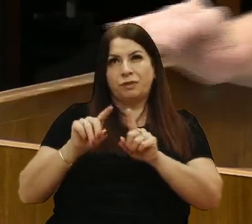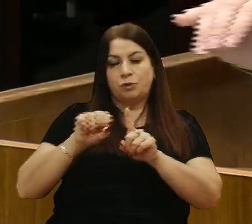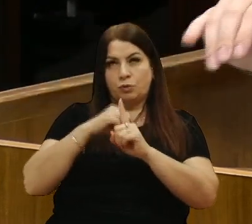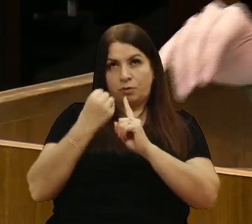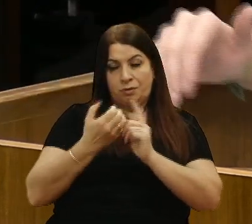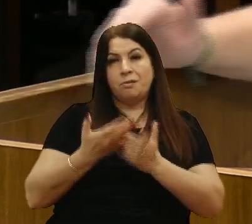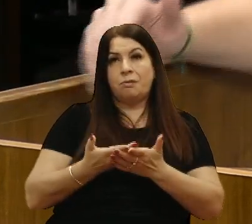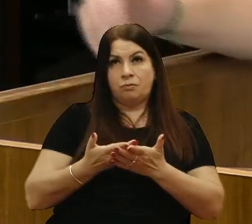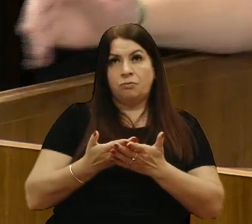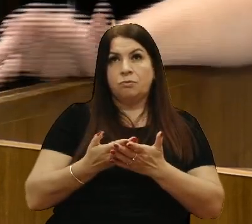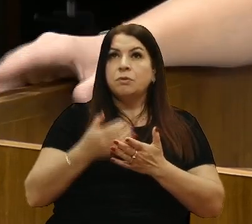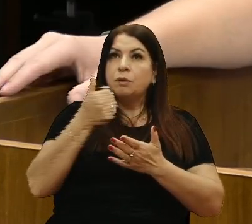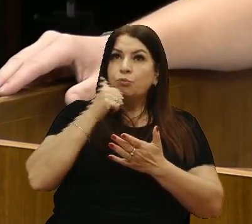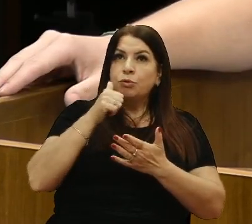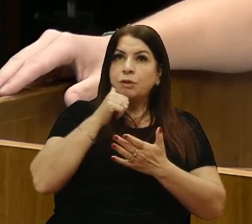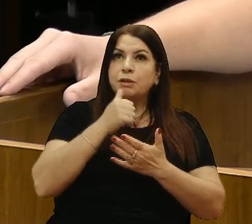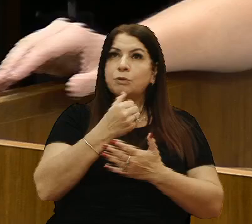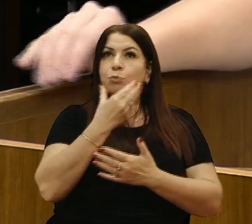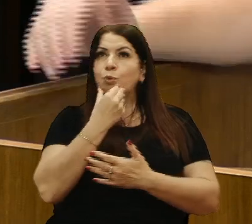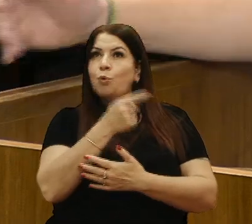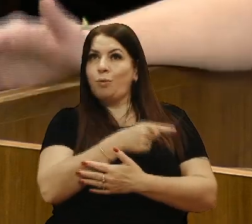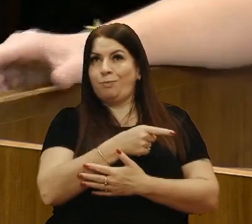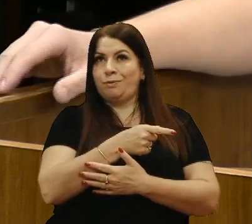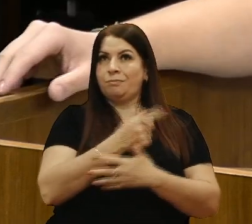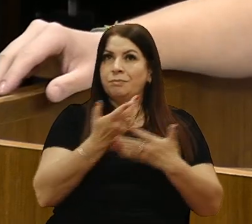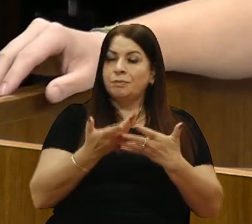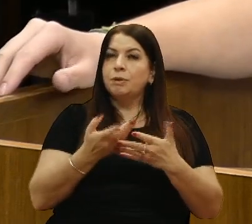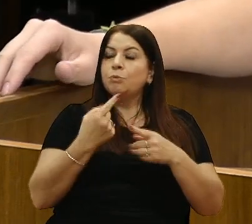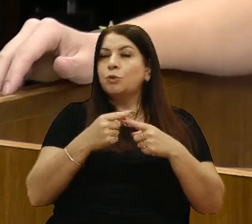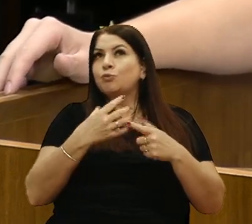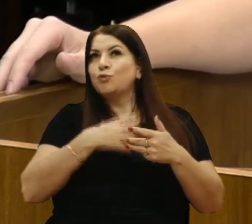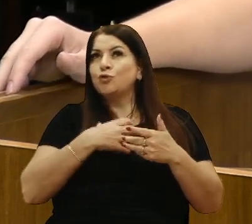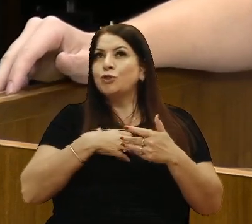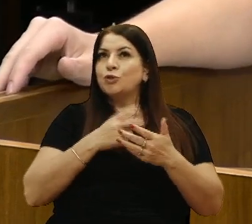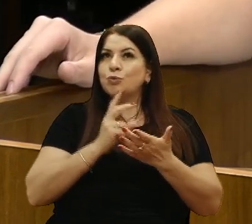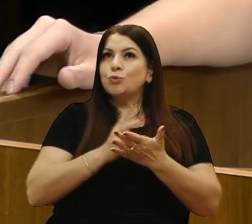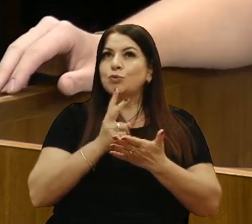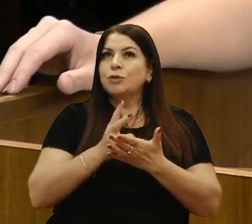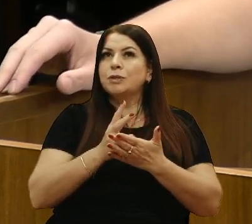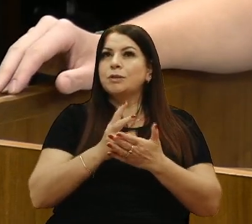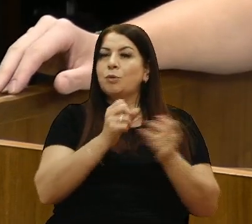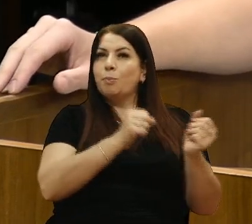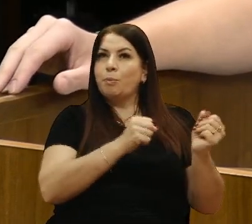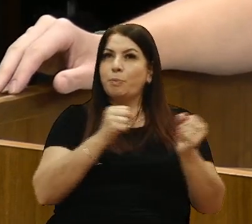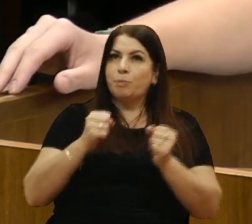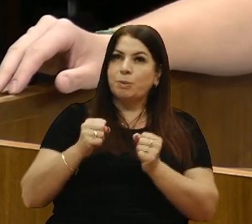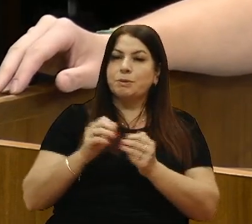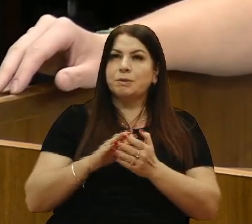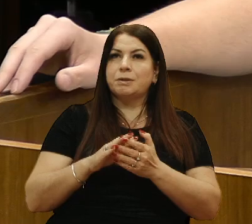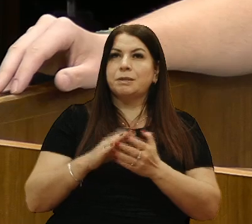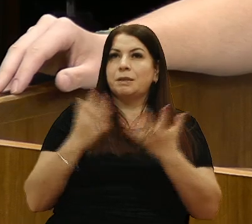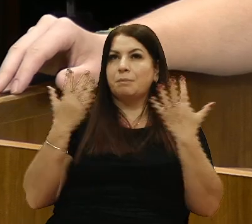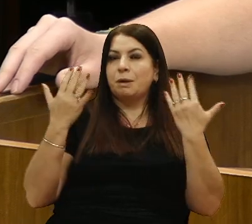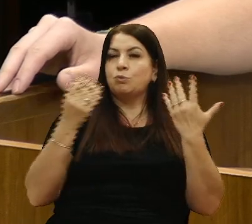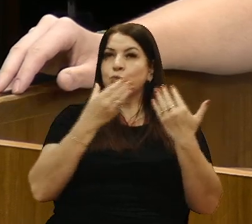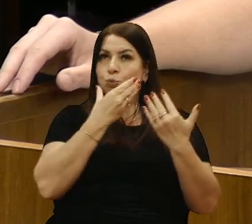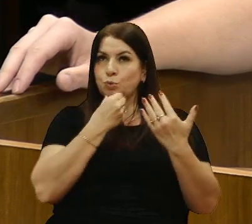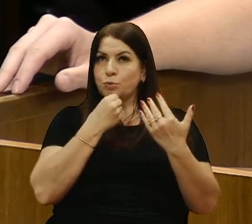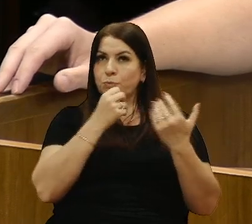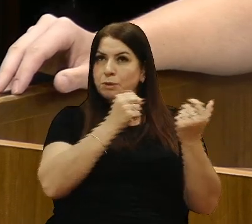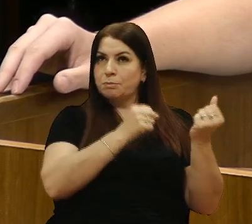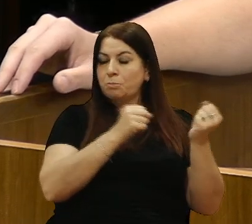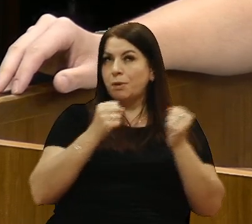né? Da mulher pelo homem. Porque foi uma forma de se manter um poder, né, nas mãos dos homens, um